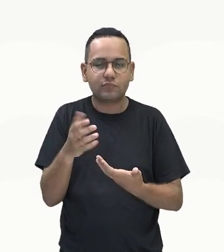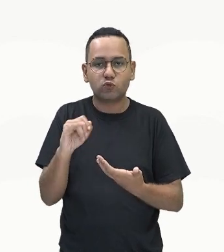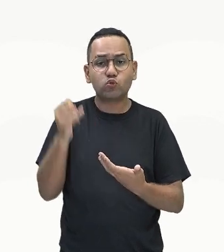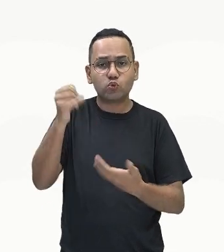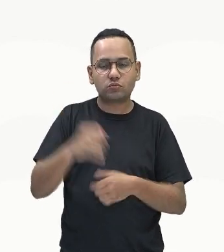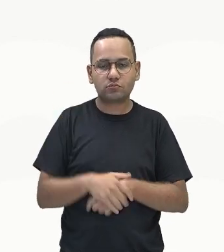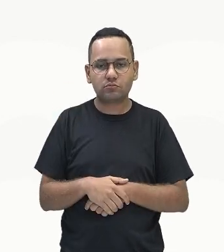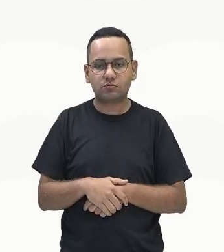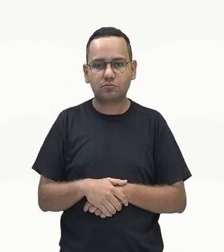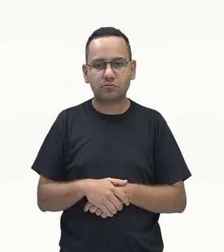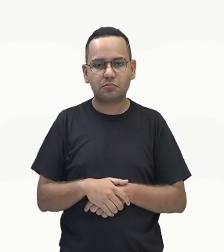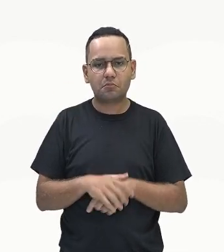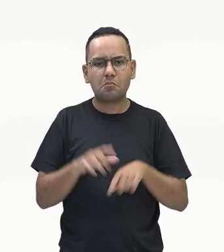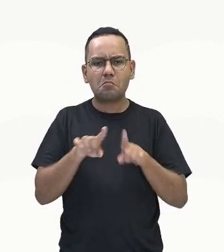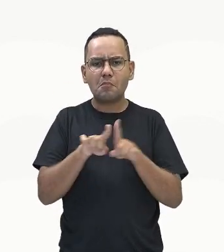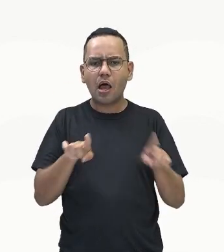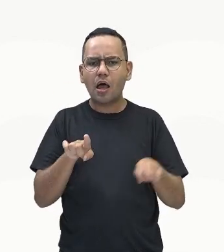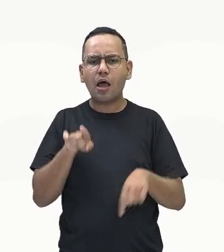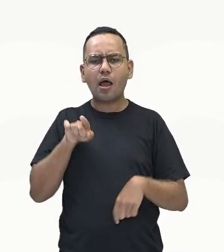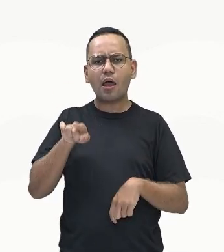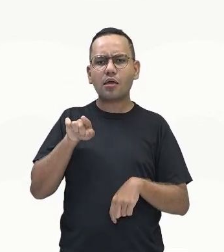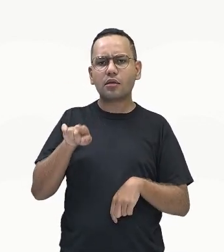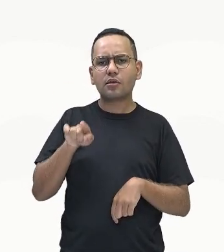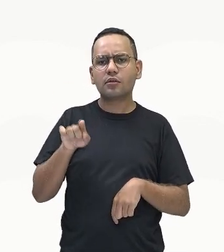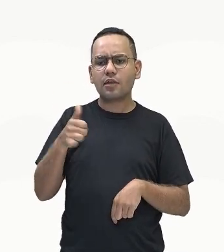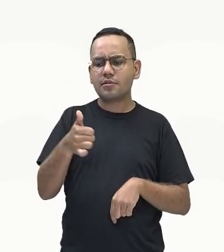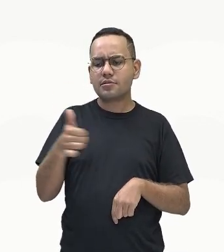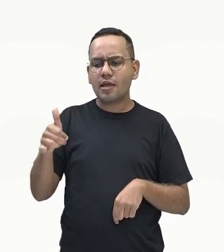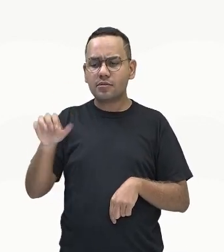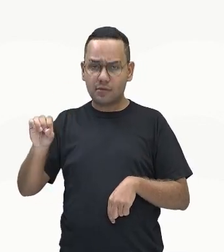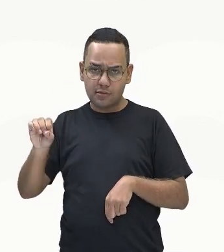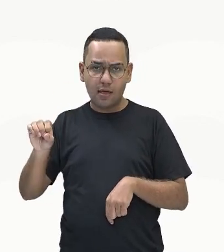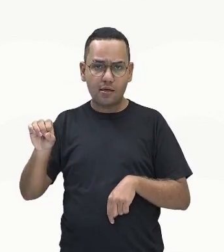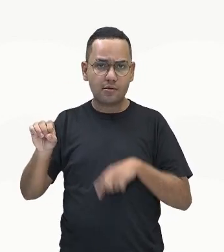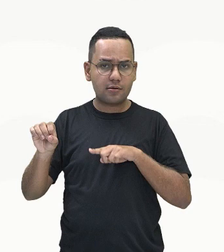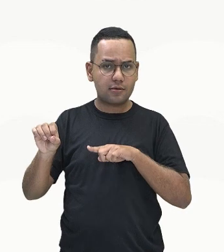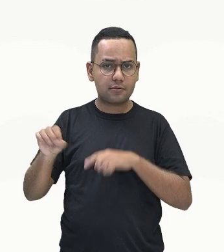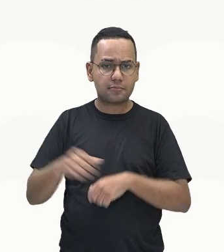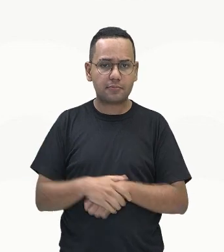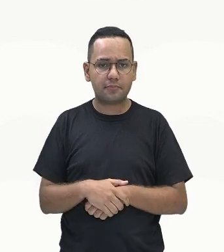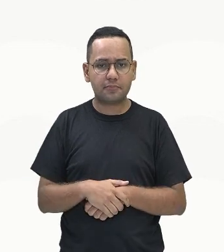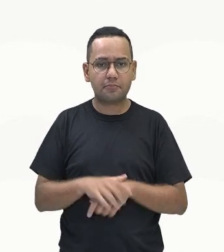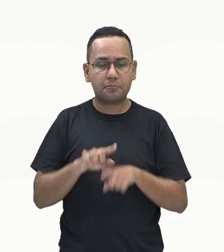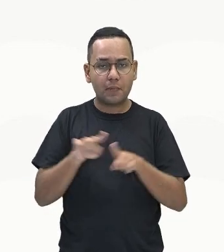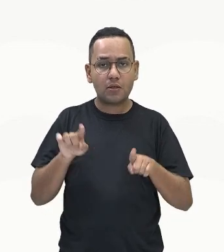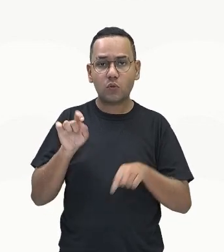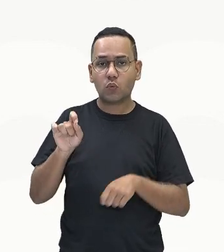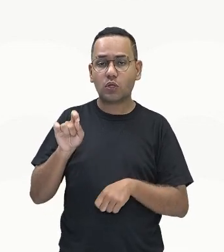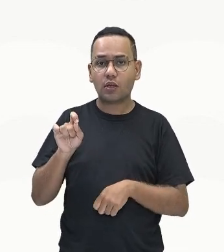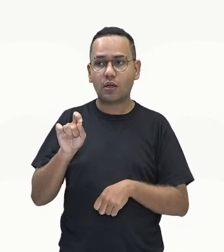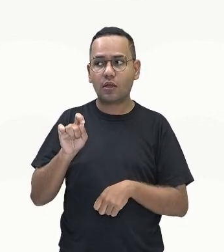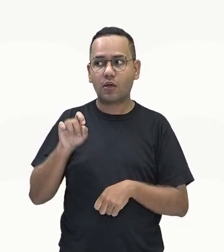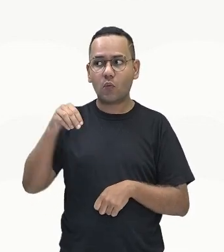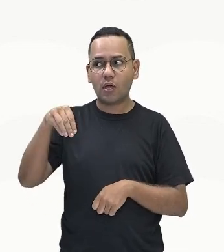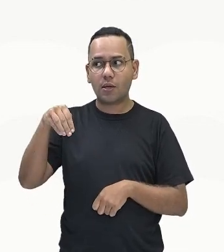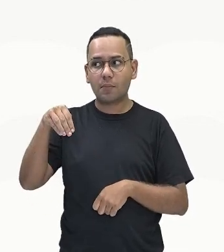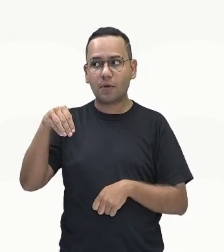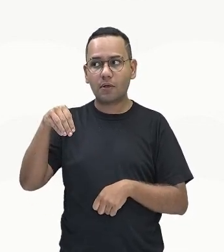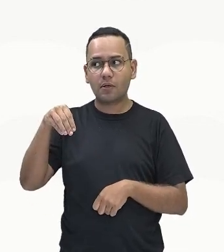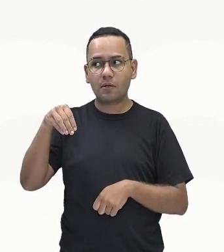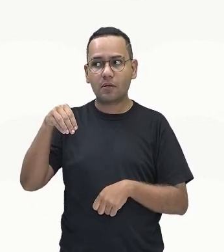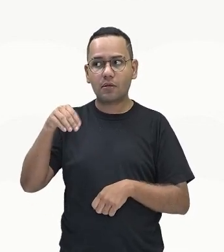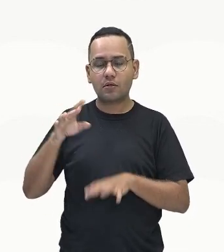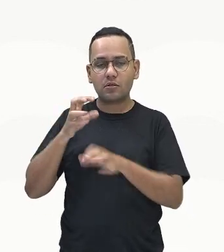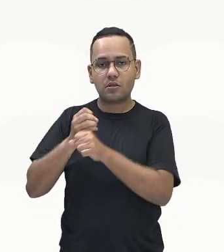mas aqui está 110. Ok, mas é porque aqui nos juros compostos nós estamos calculando o montante. Se